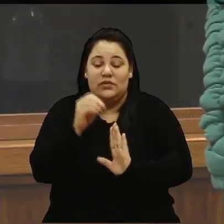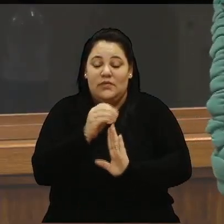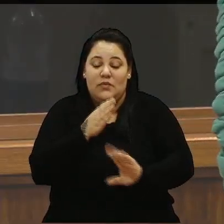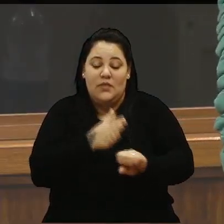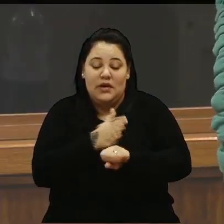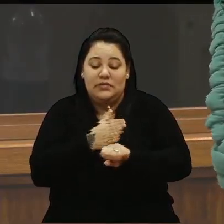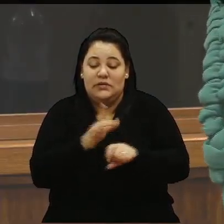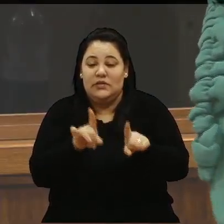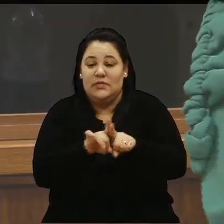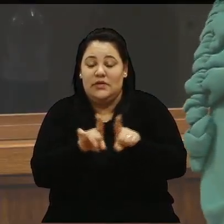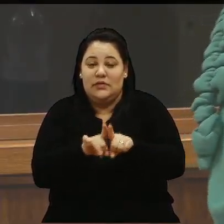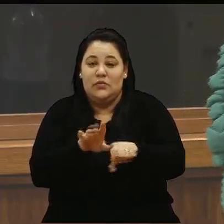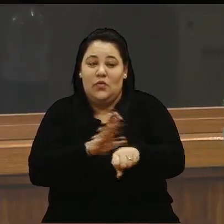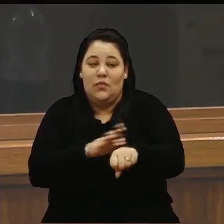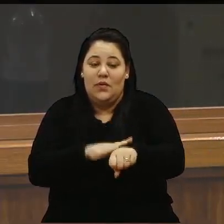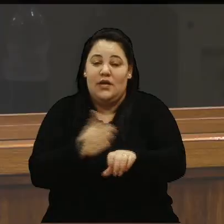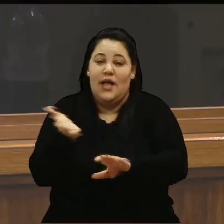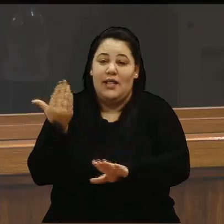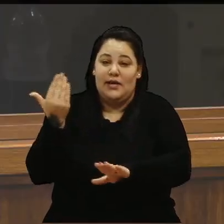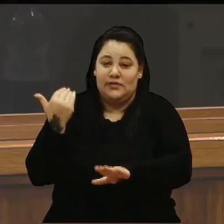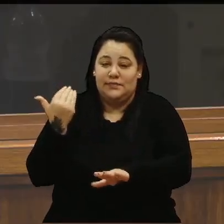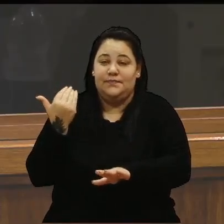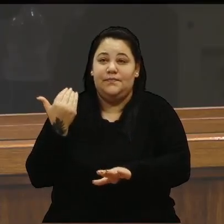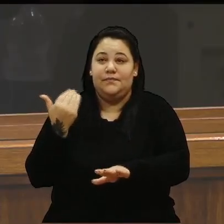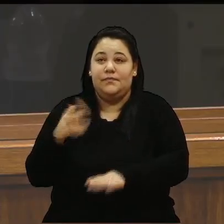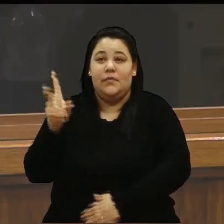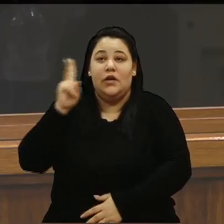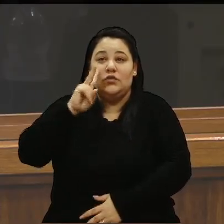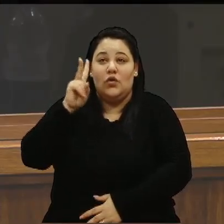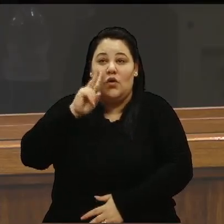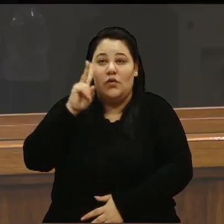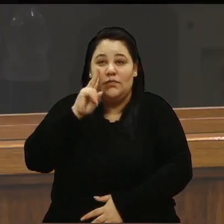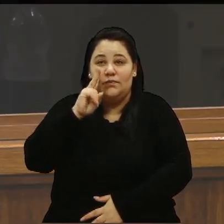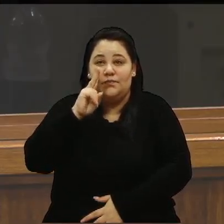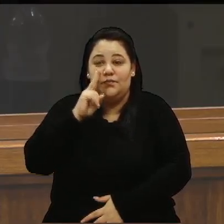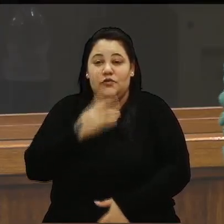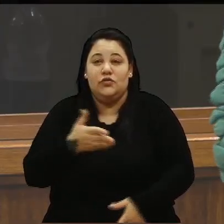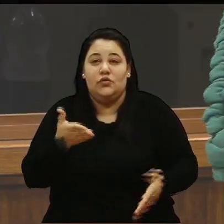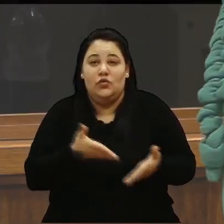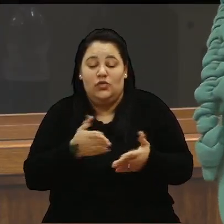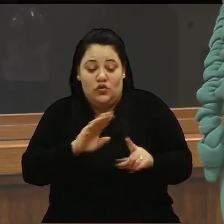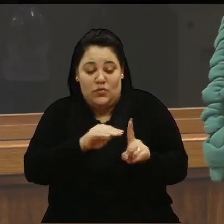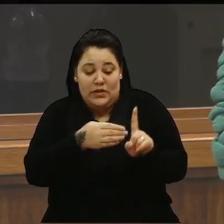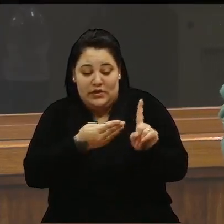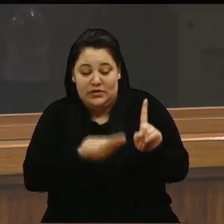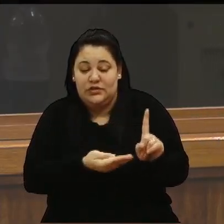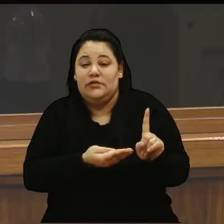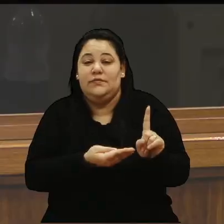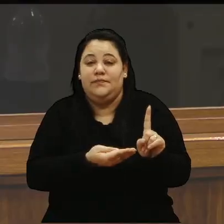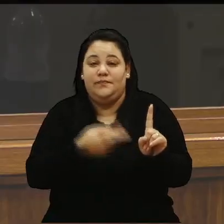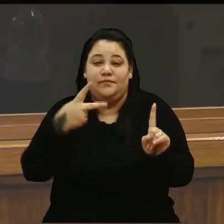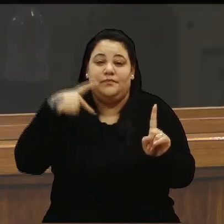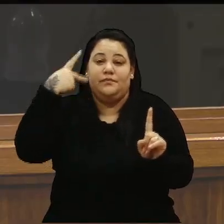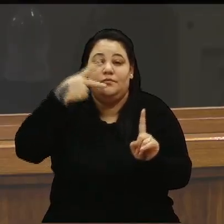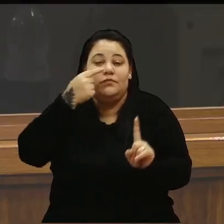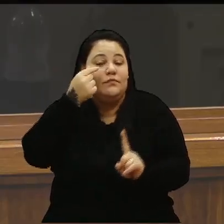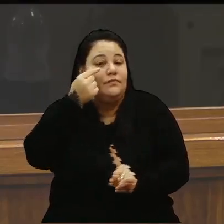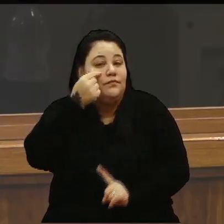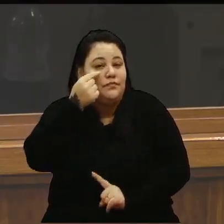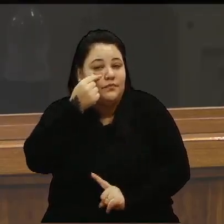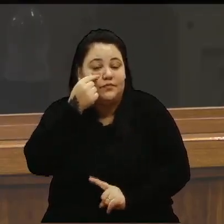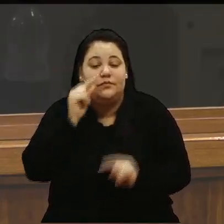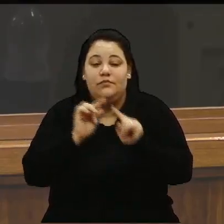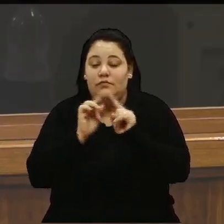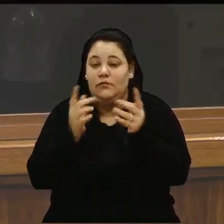participativo à época, né? Uma história que hoje vai ser aqui também homenageada pelo vereador Libardi, mas eu quero